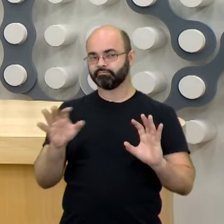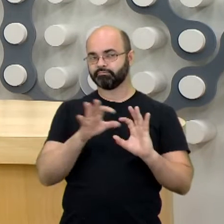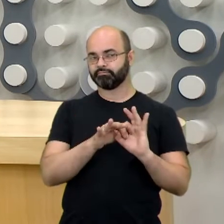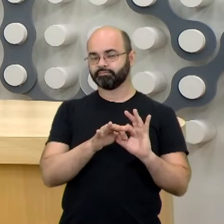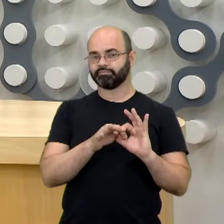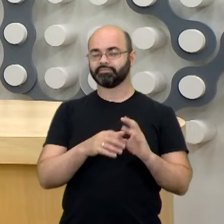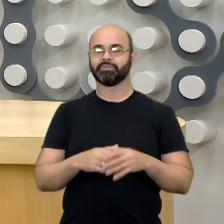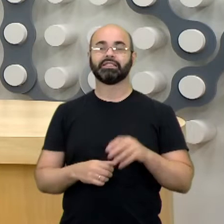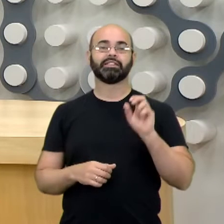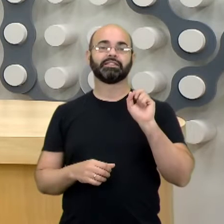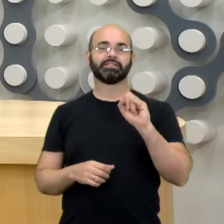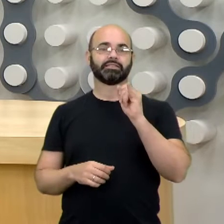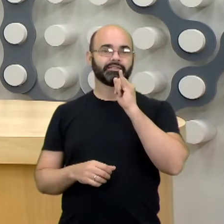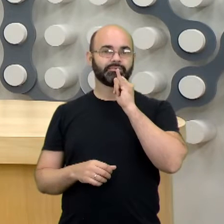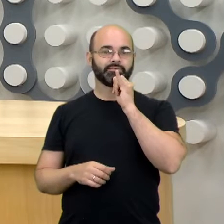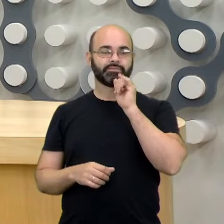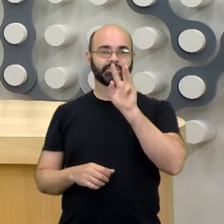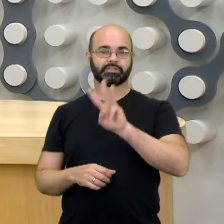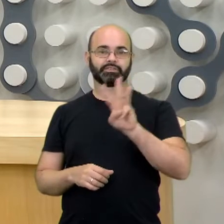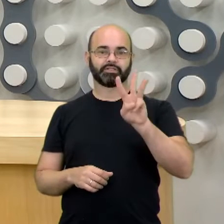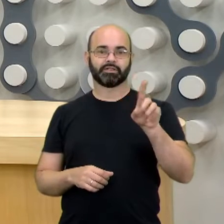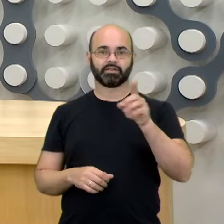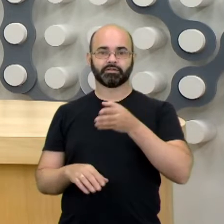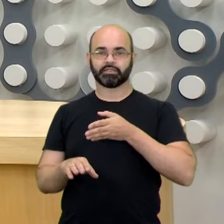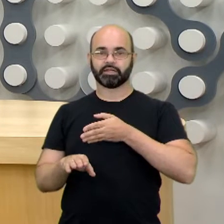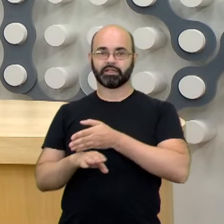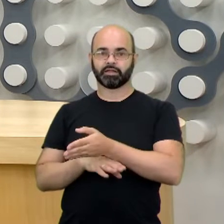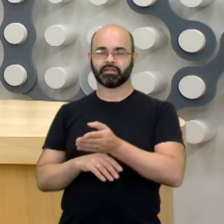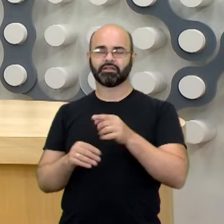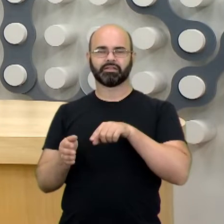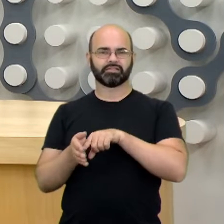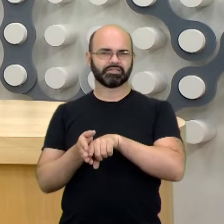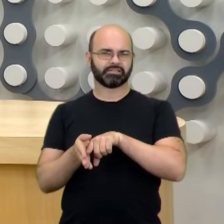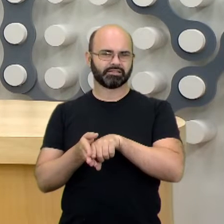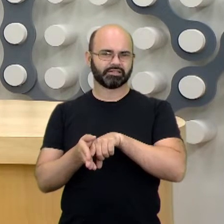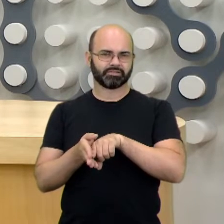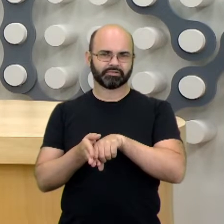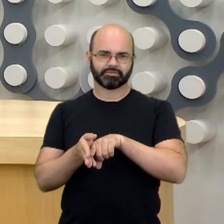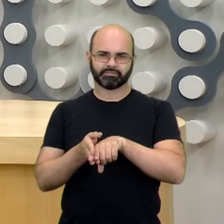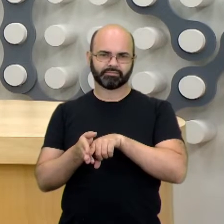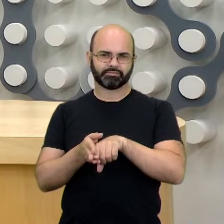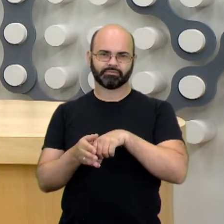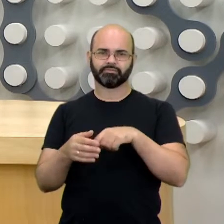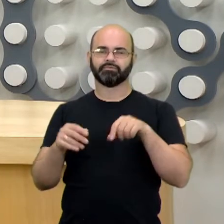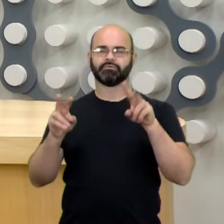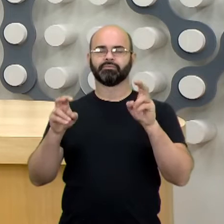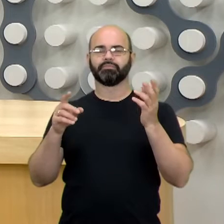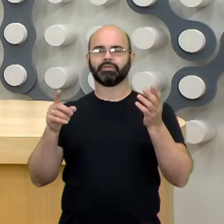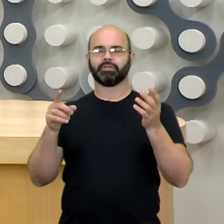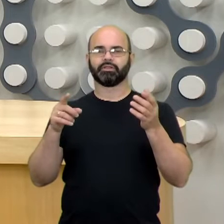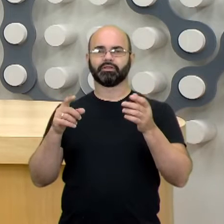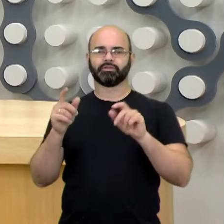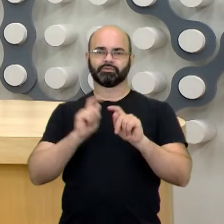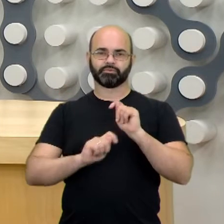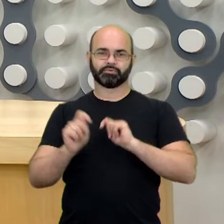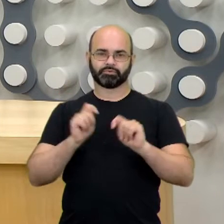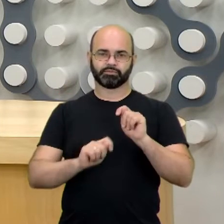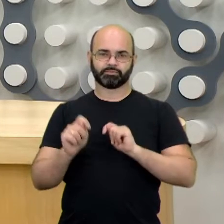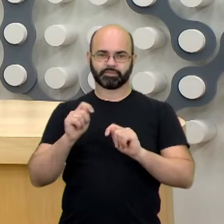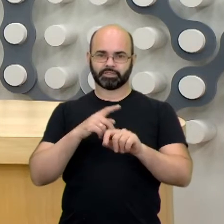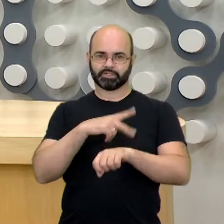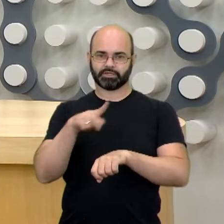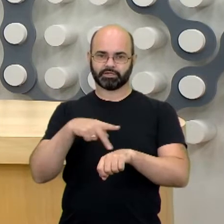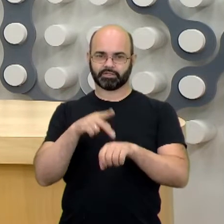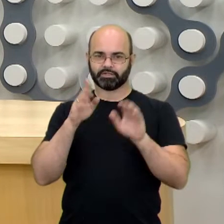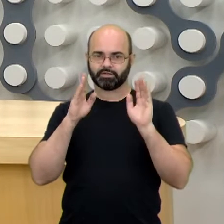site do IPEA, ele tem muitas pesquisas vinculadas à economia do país, né? Isso também é